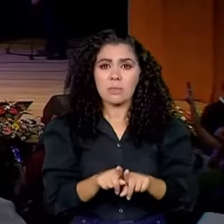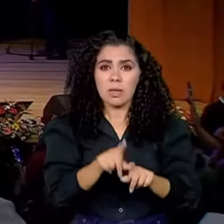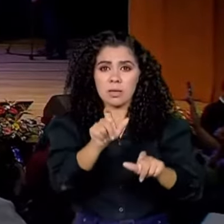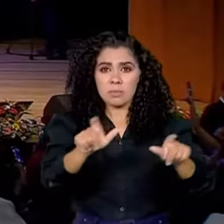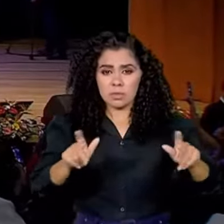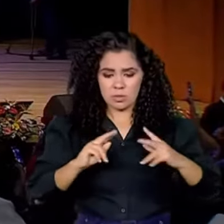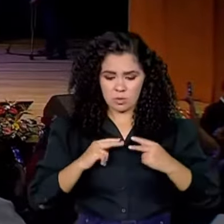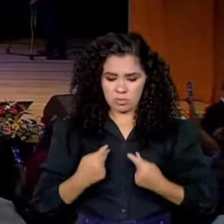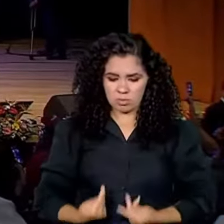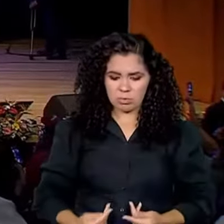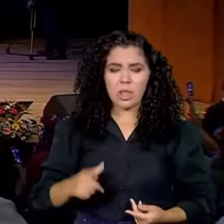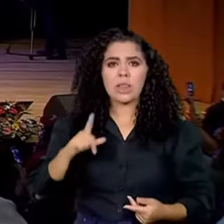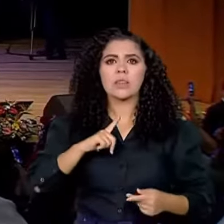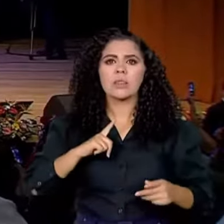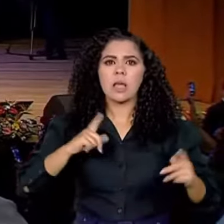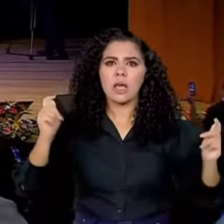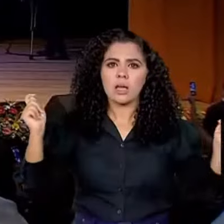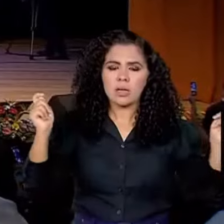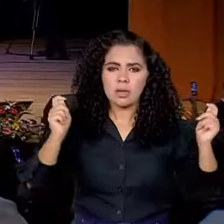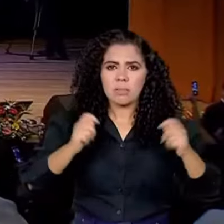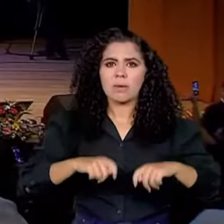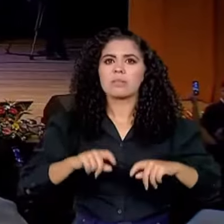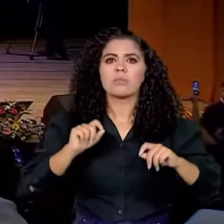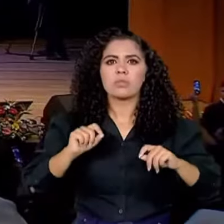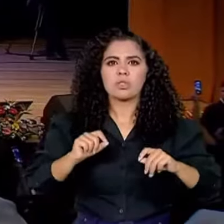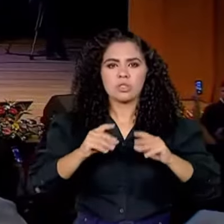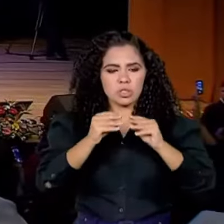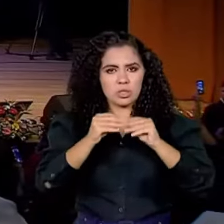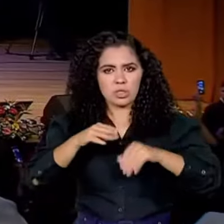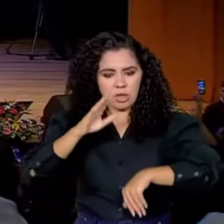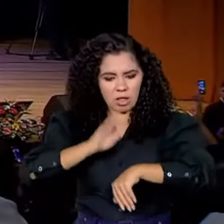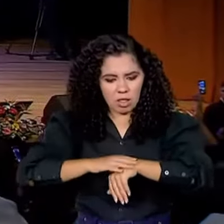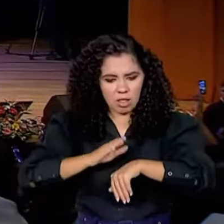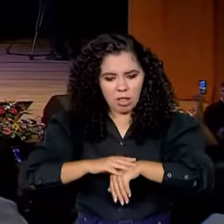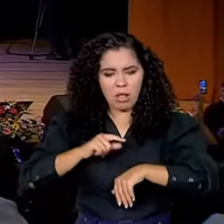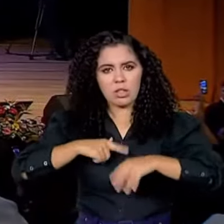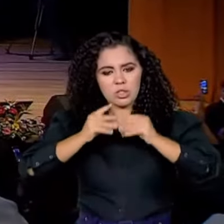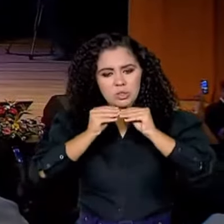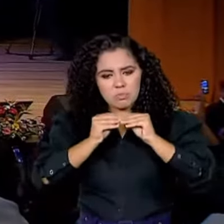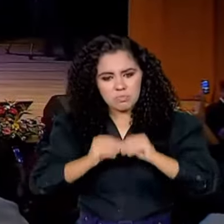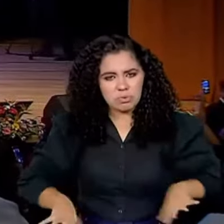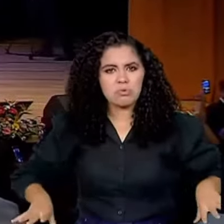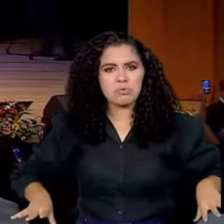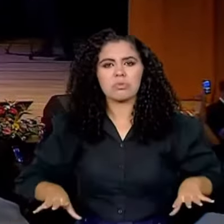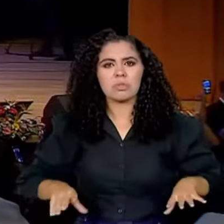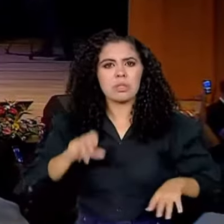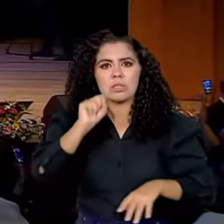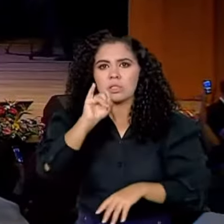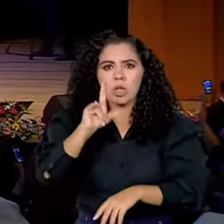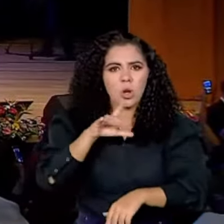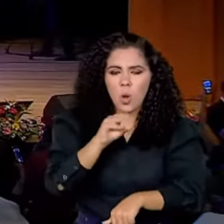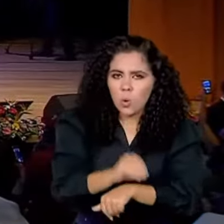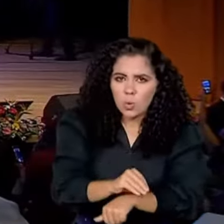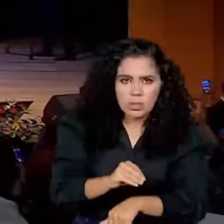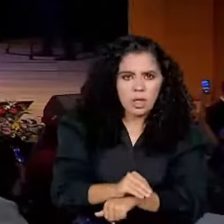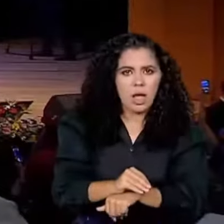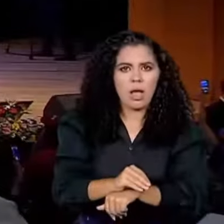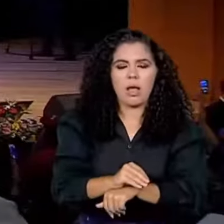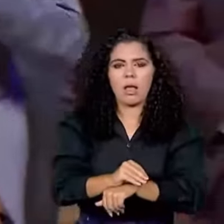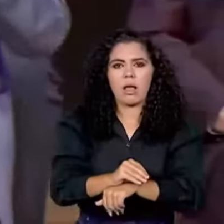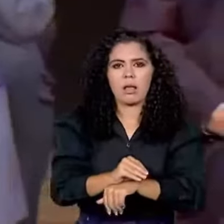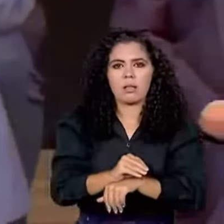é capaz de se autodestruir se ela não cuidar da sua casa, que é o planeta